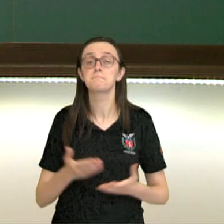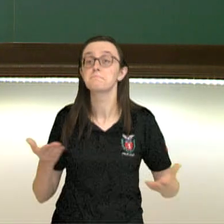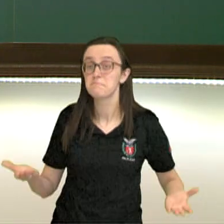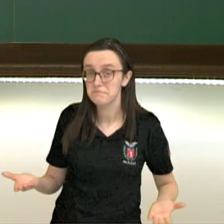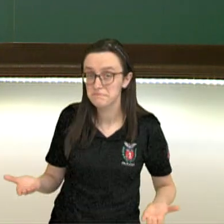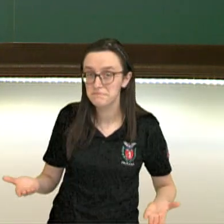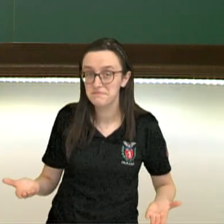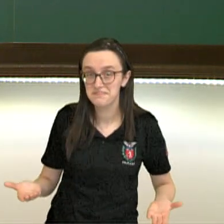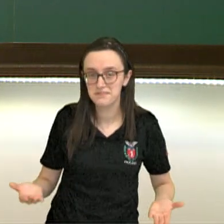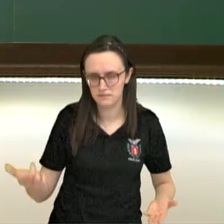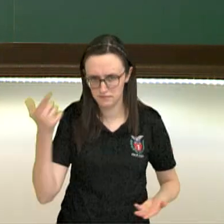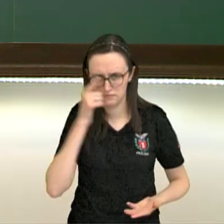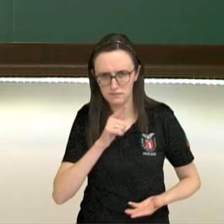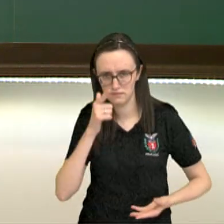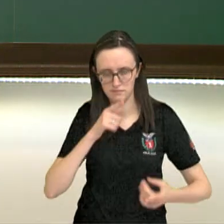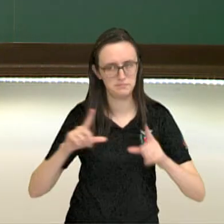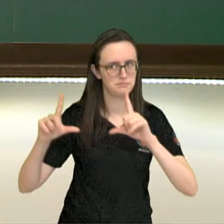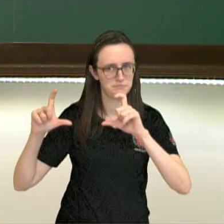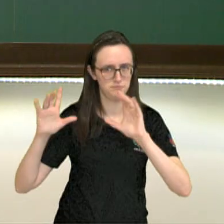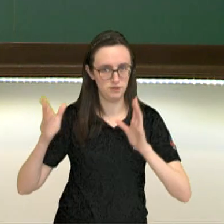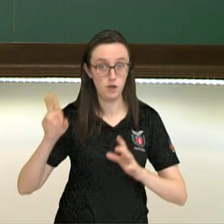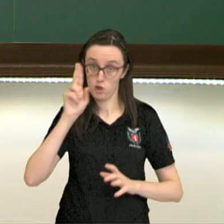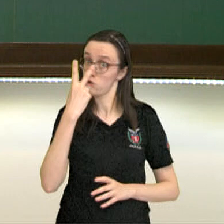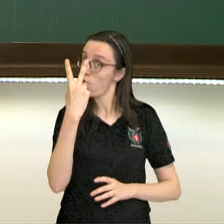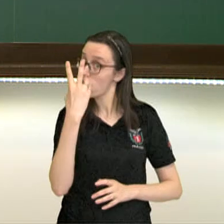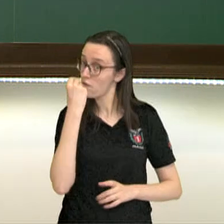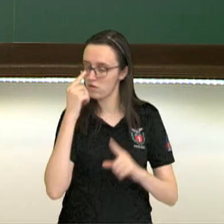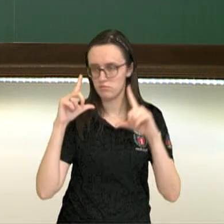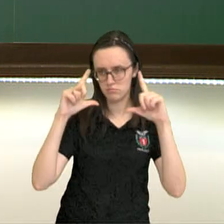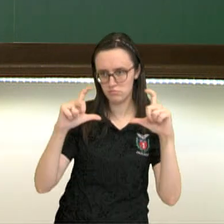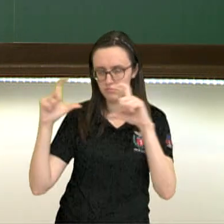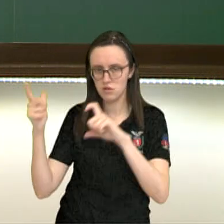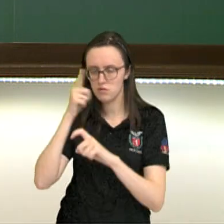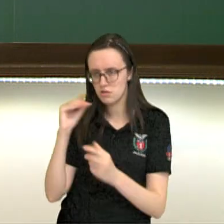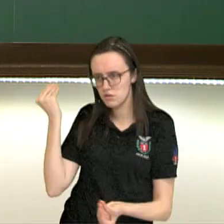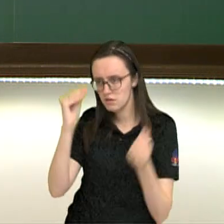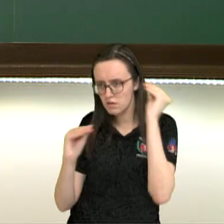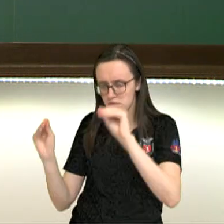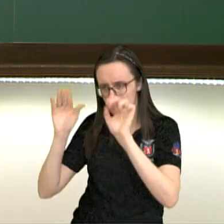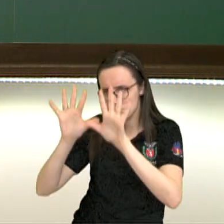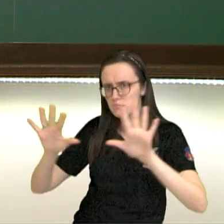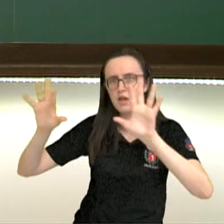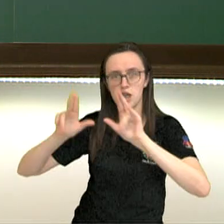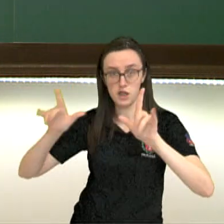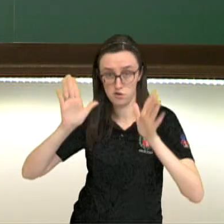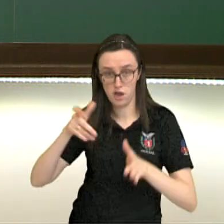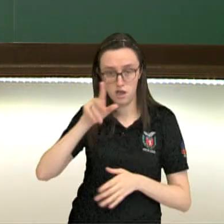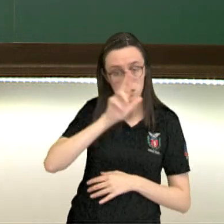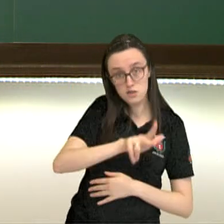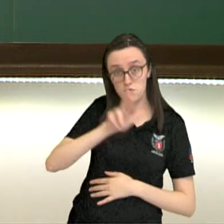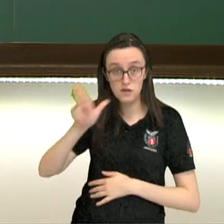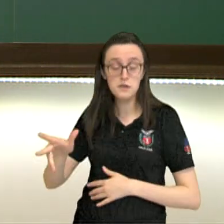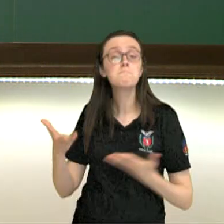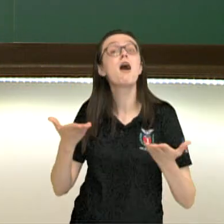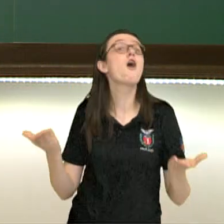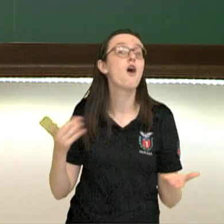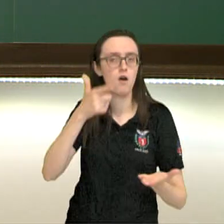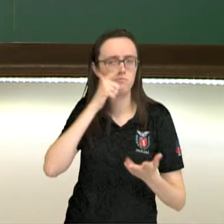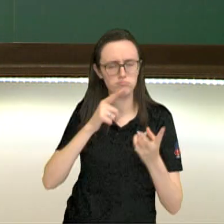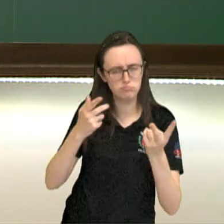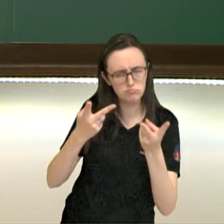E aí, galera, tiraram a foto? Tiraram 2 fotos? Trabalharam de forma diferente cada foto? E agora,